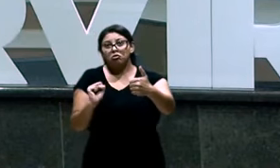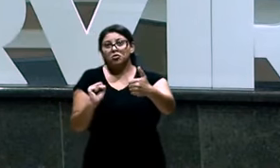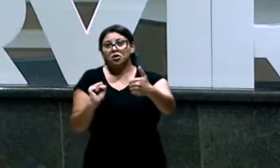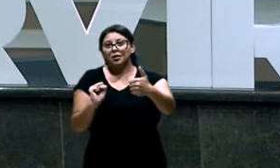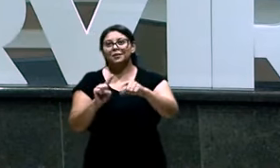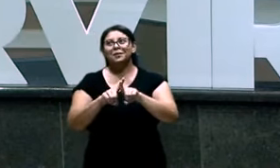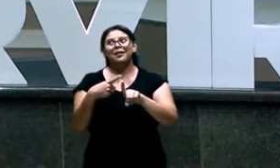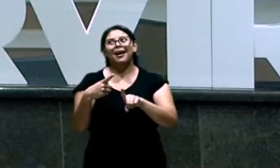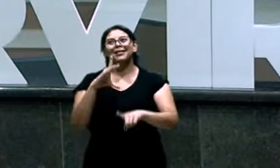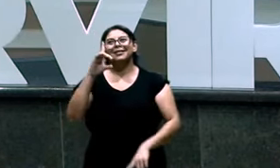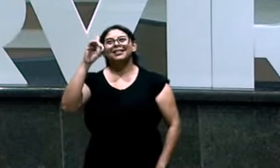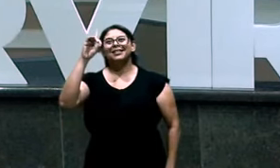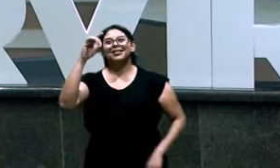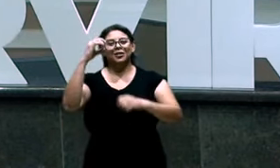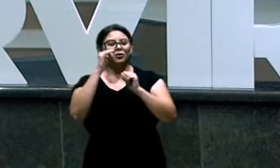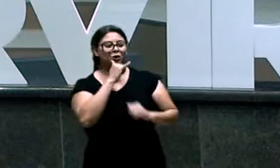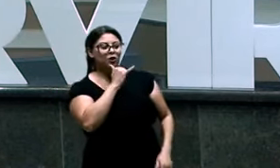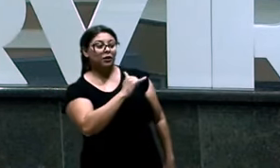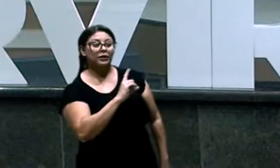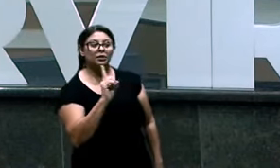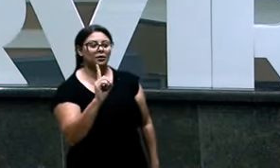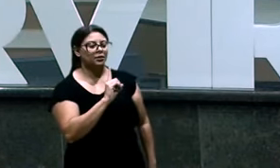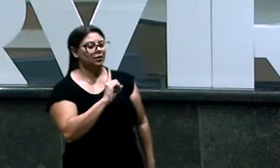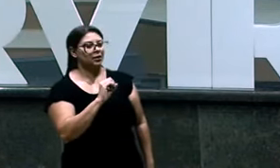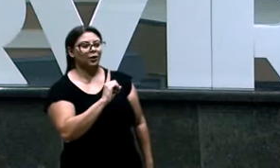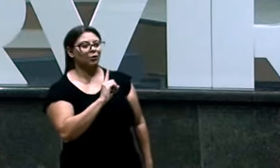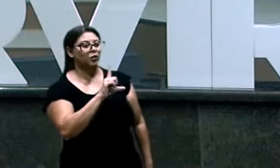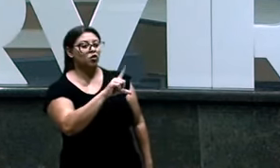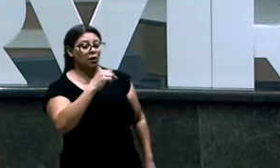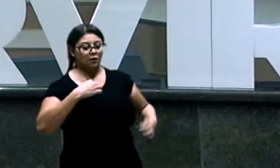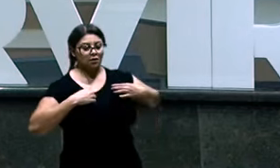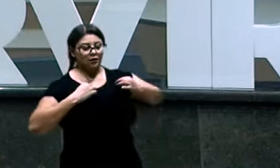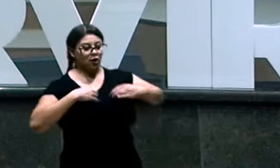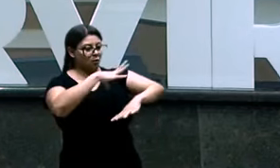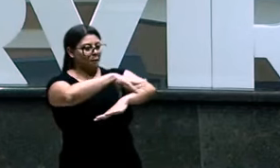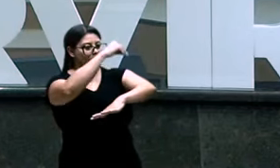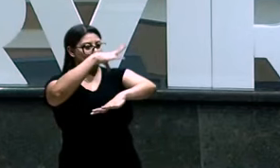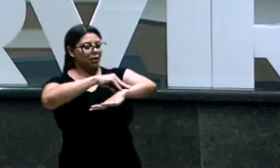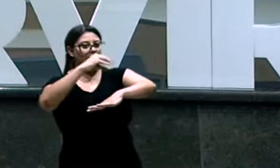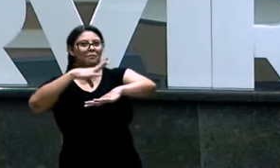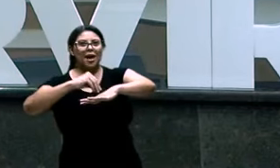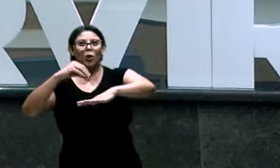tenho para você, João. Tu vai se vestir com veste de pelo de camelo.